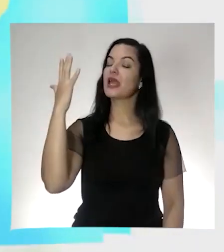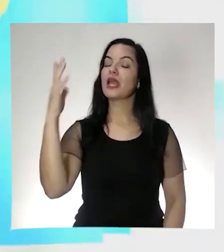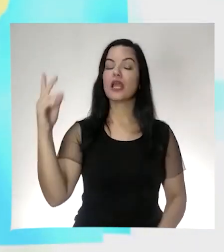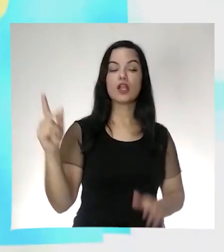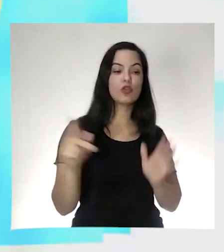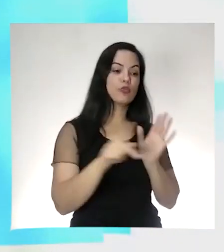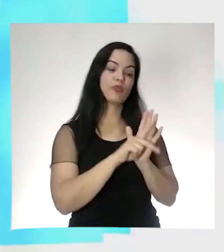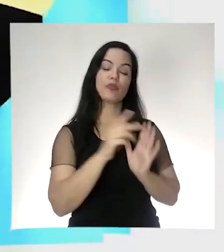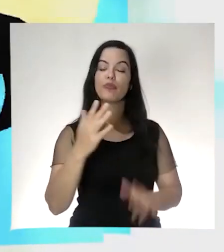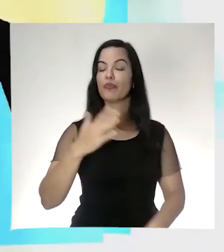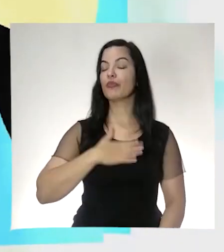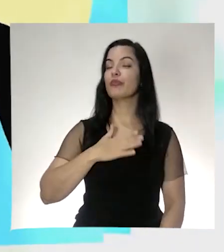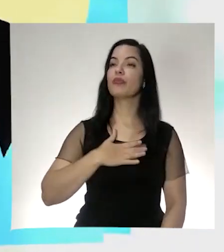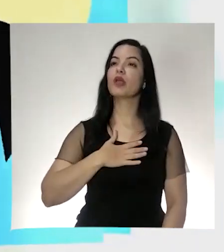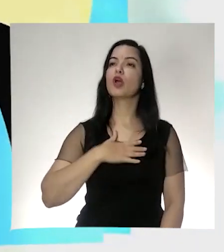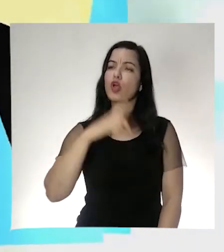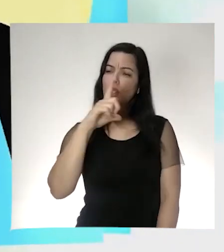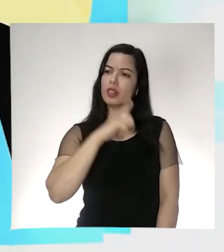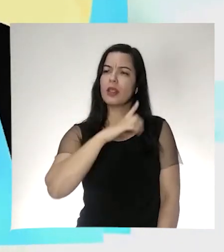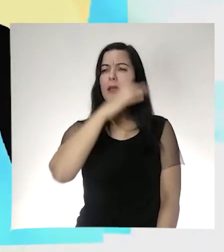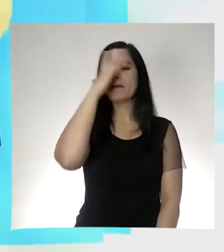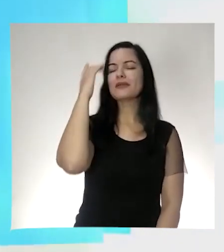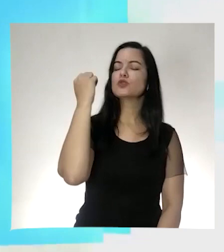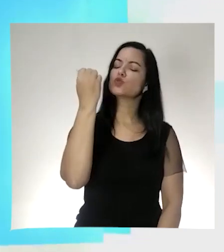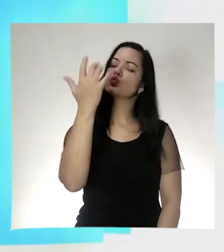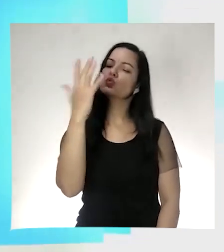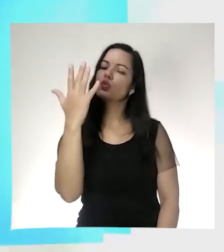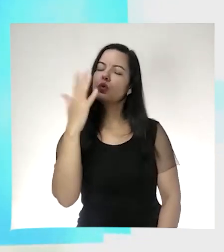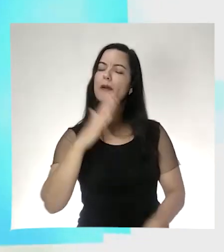Espelho, espelho meu. Existe alguém